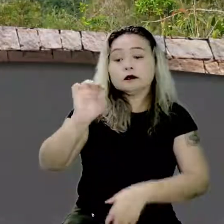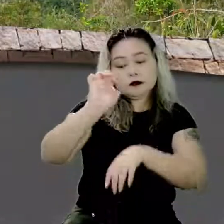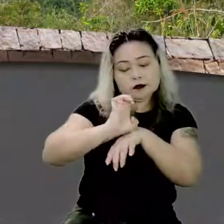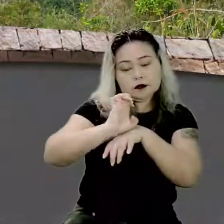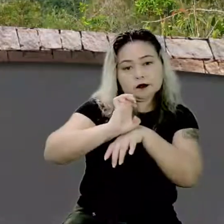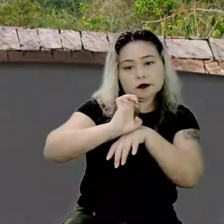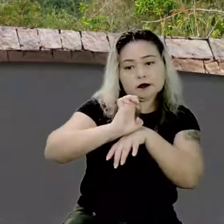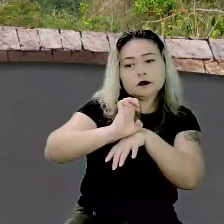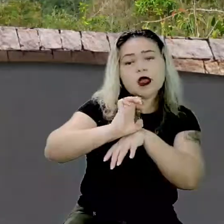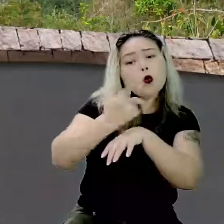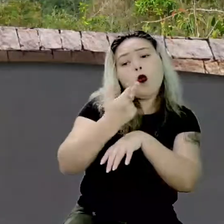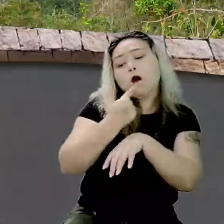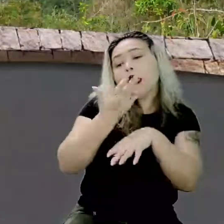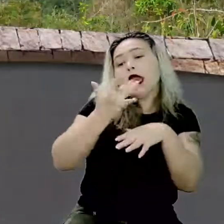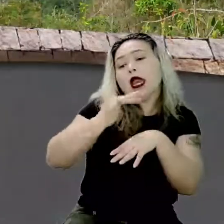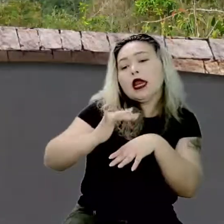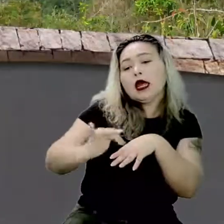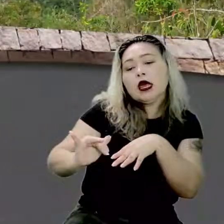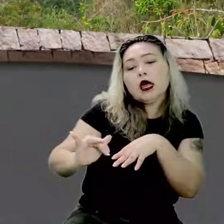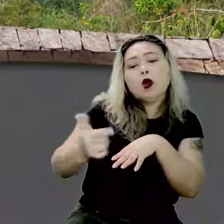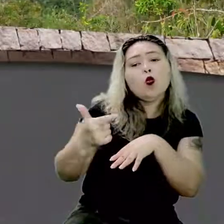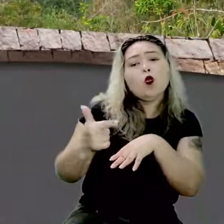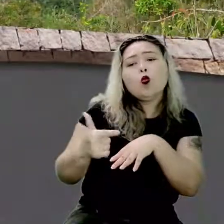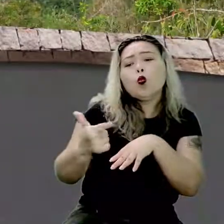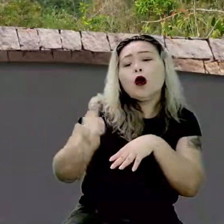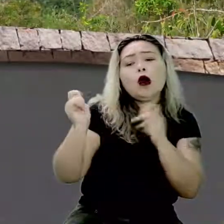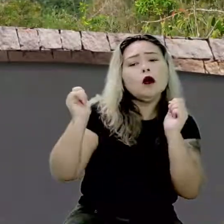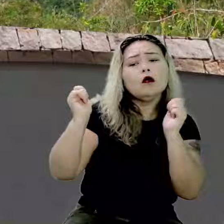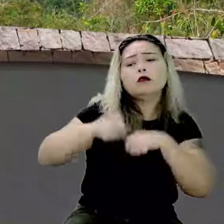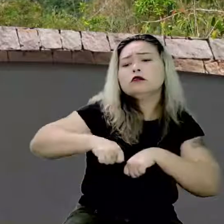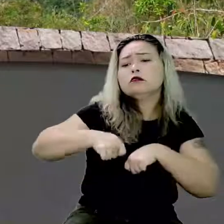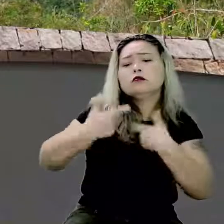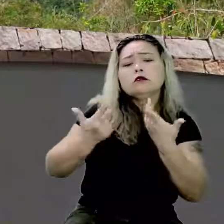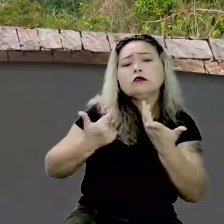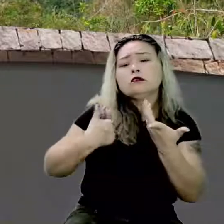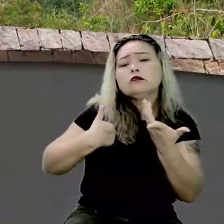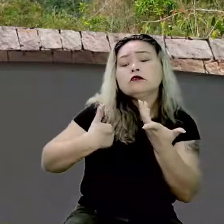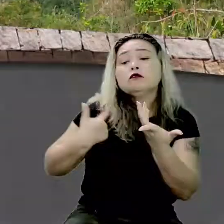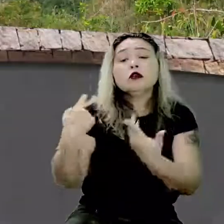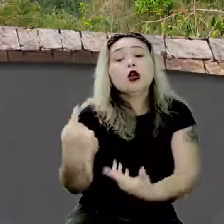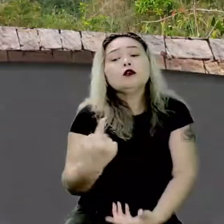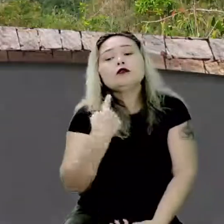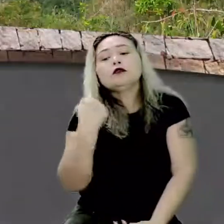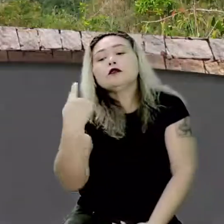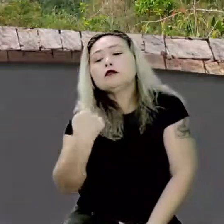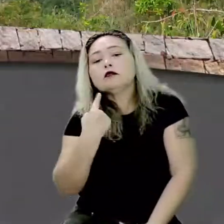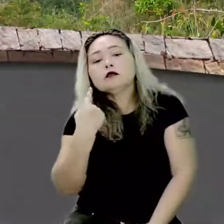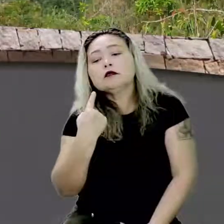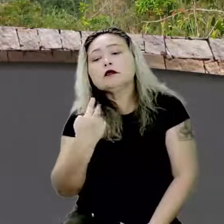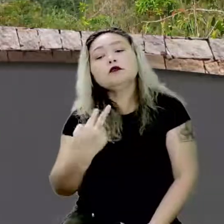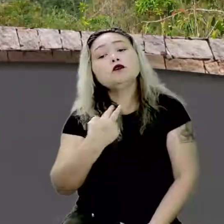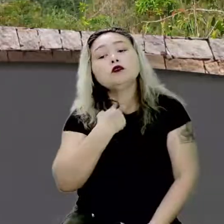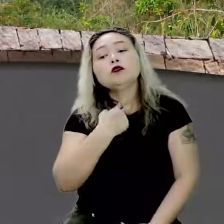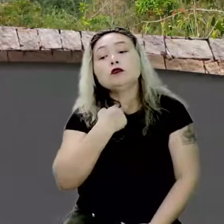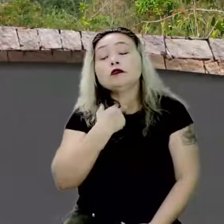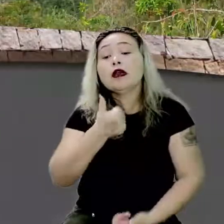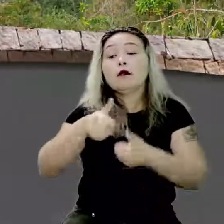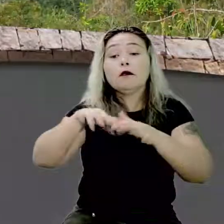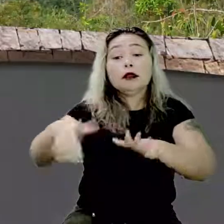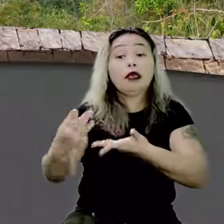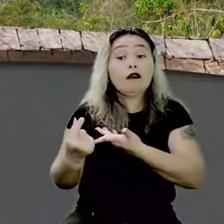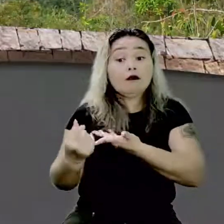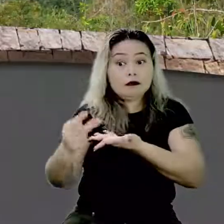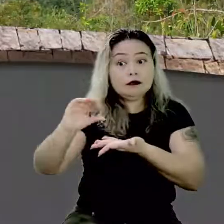era como uma criança. Ele não tinha capacidade ainda de viver só. Ele ainda não podia se